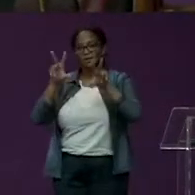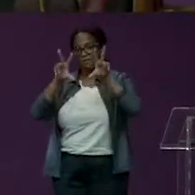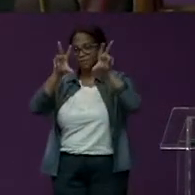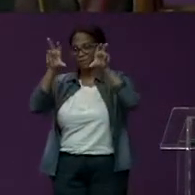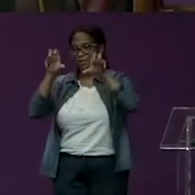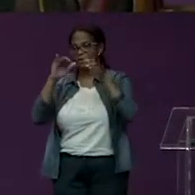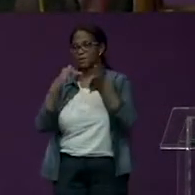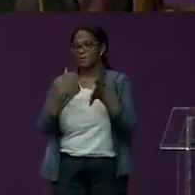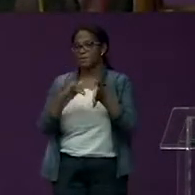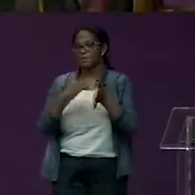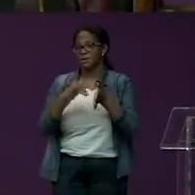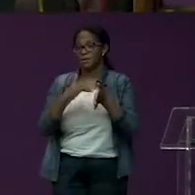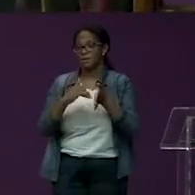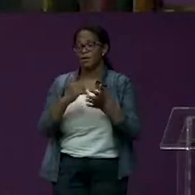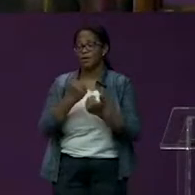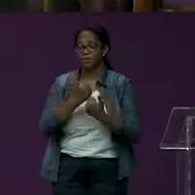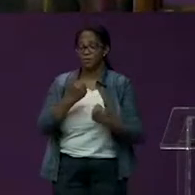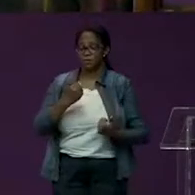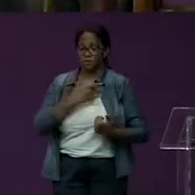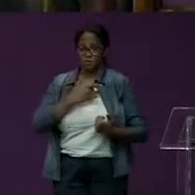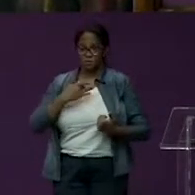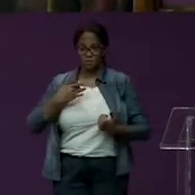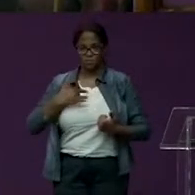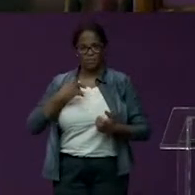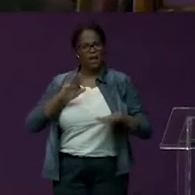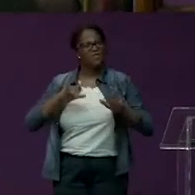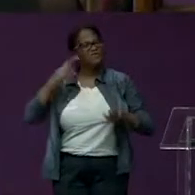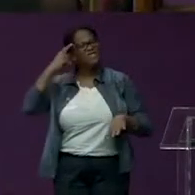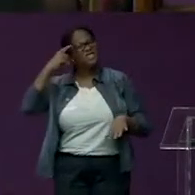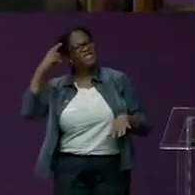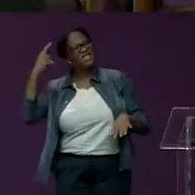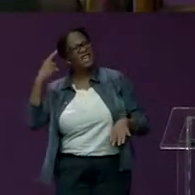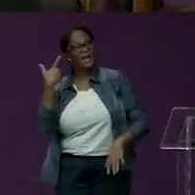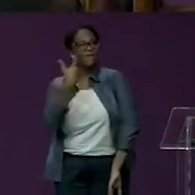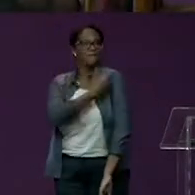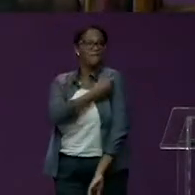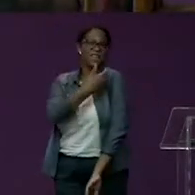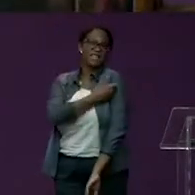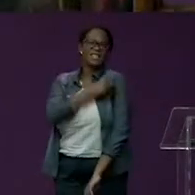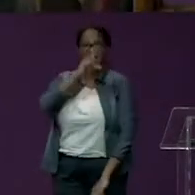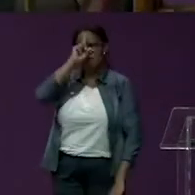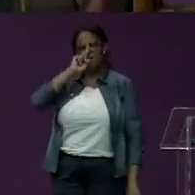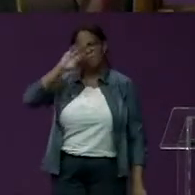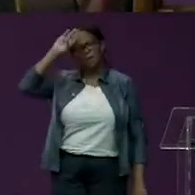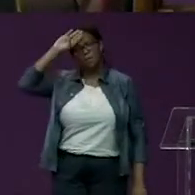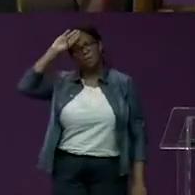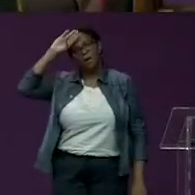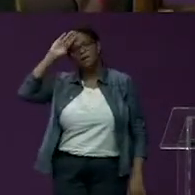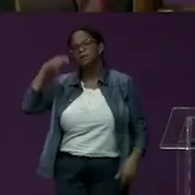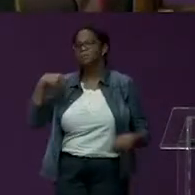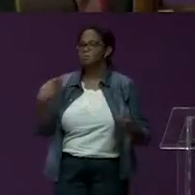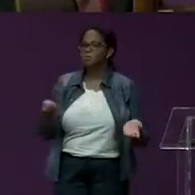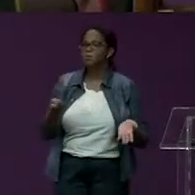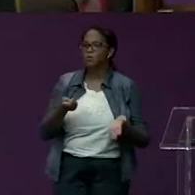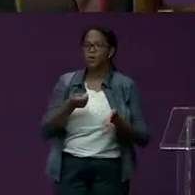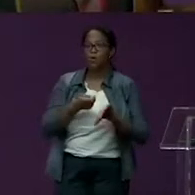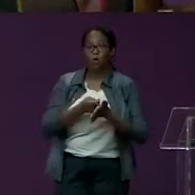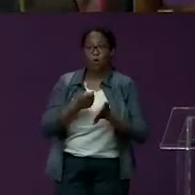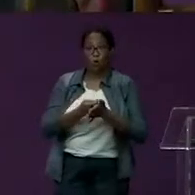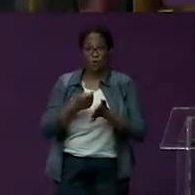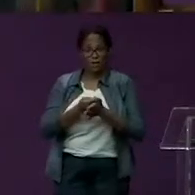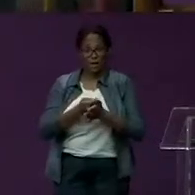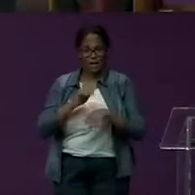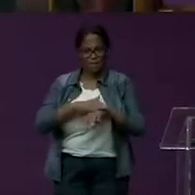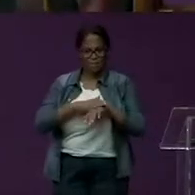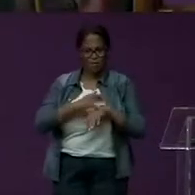com o secretário do Ministério da Saúde, muitas vezes uma ideia assim, não, vacinas como a febre amarela devem ser de produção